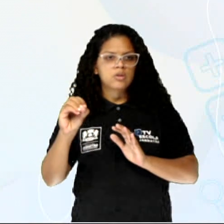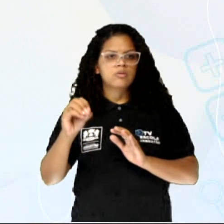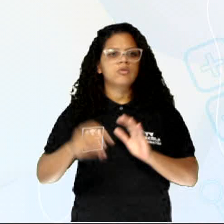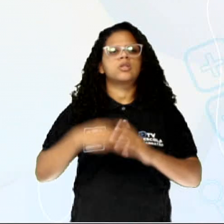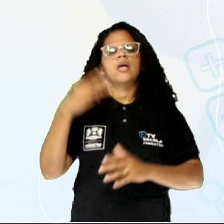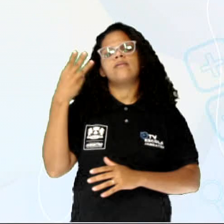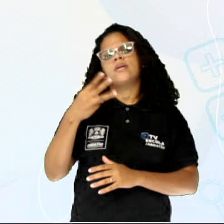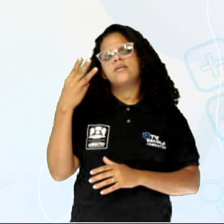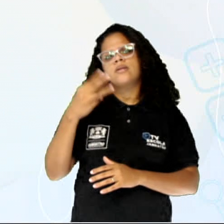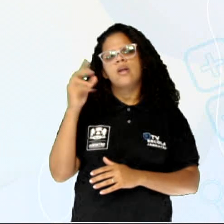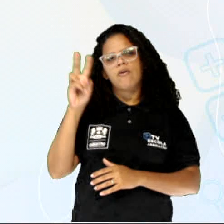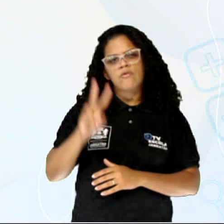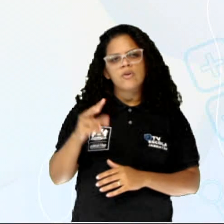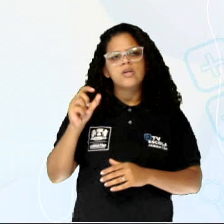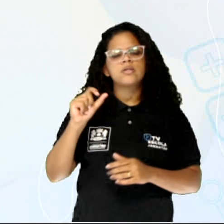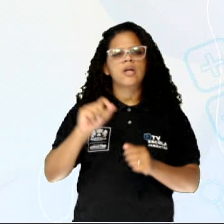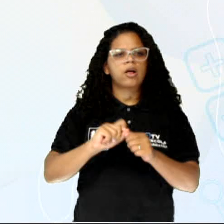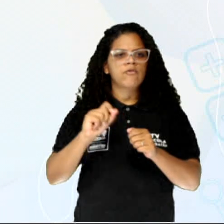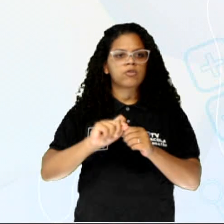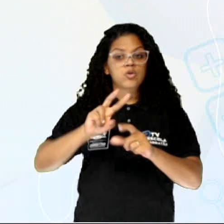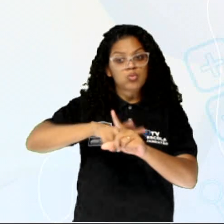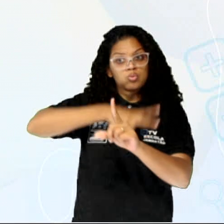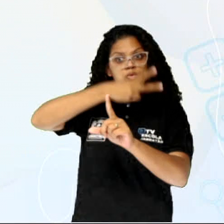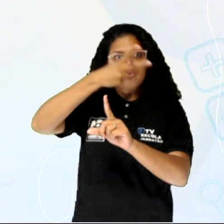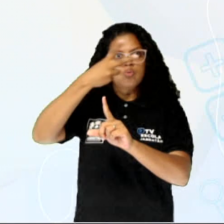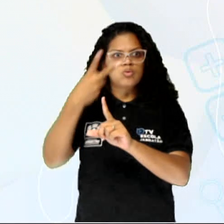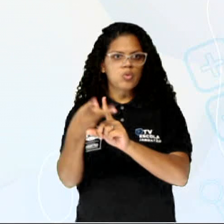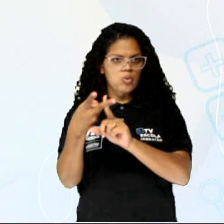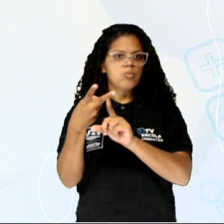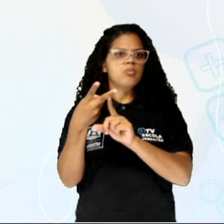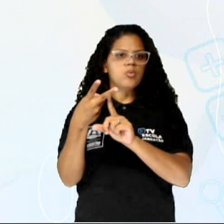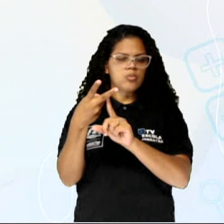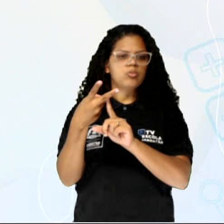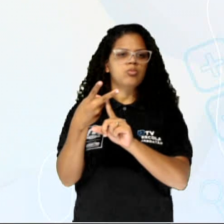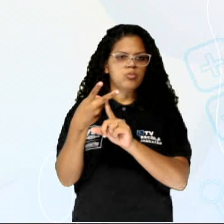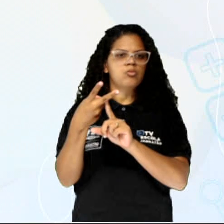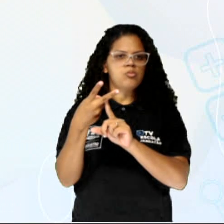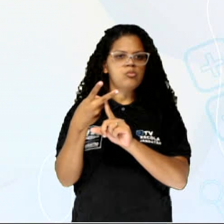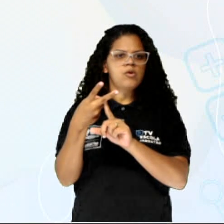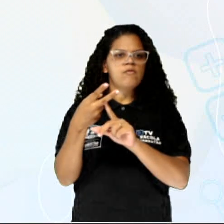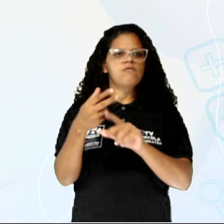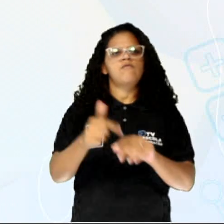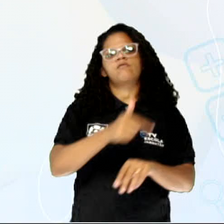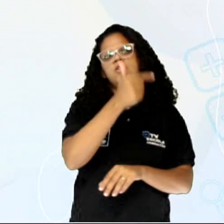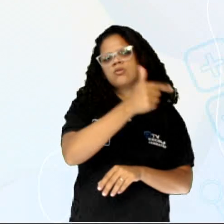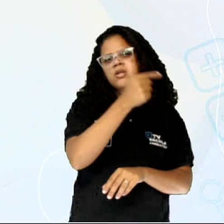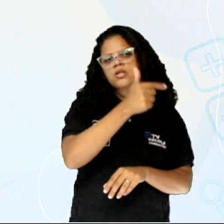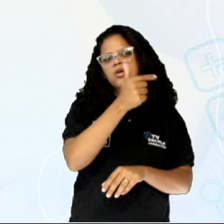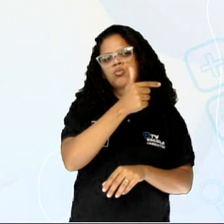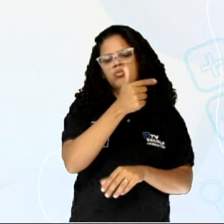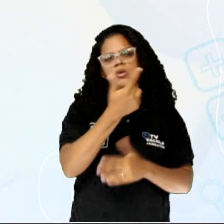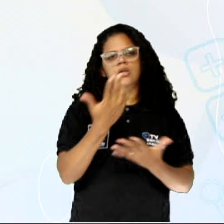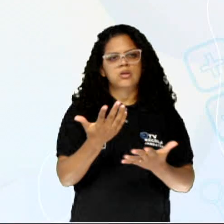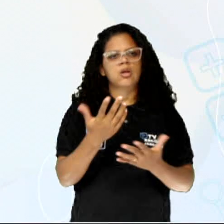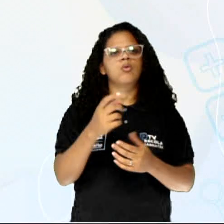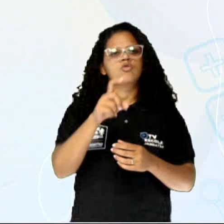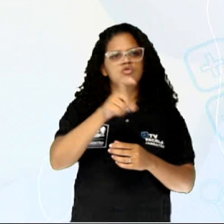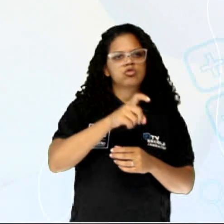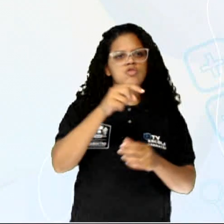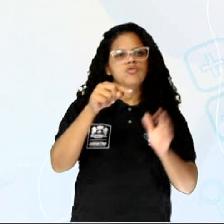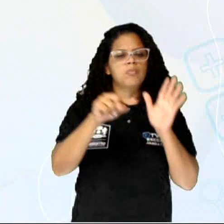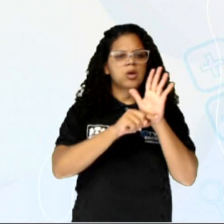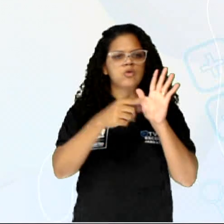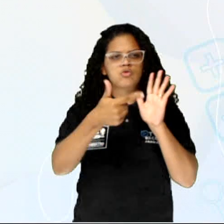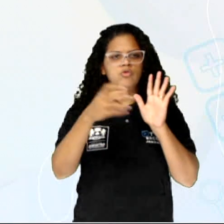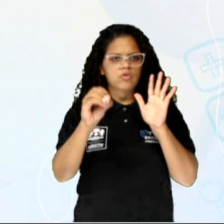terceira rodada, ela fez o dobro de pontos feitos na segunda. Ou seja, o dobro de quem? De x menos 20, que foi o da segunda.